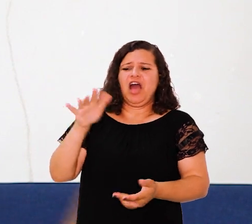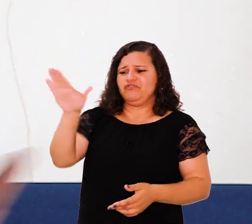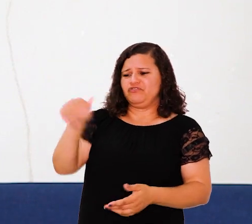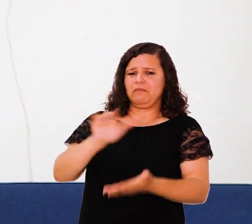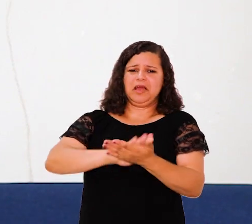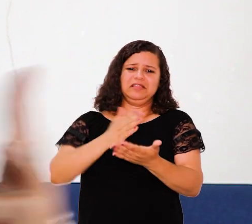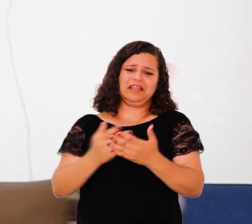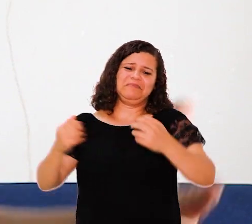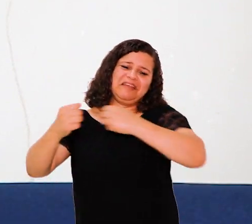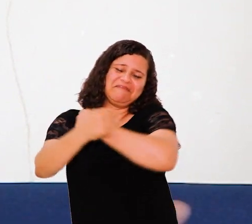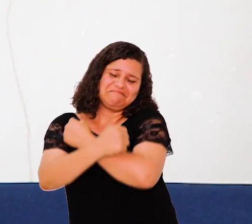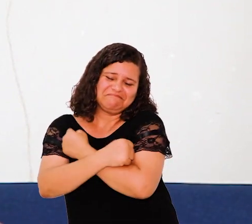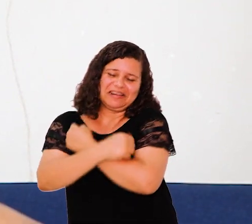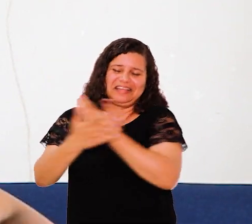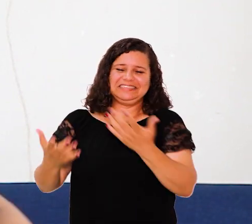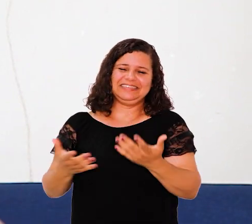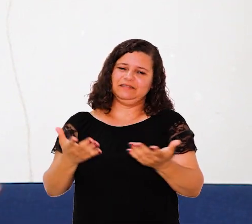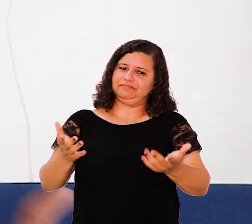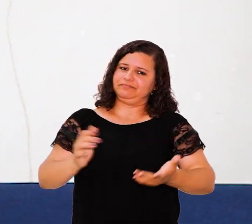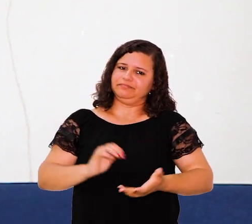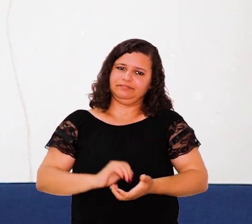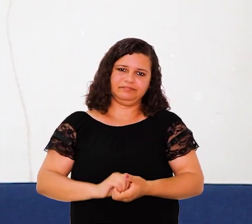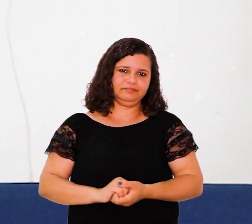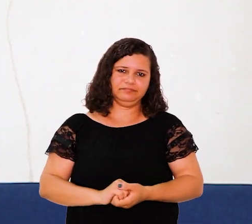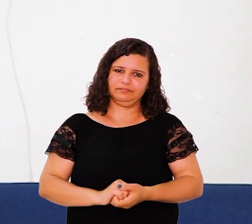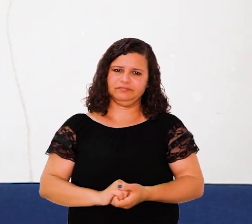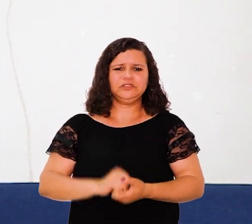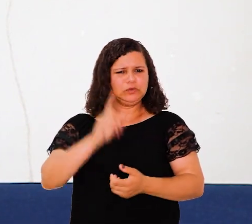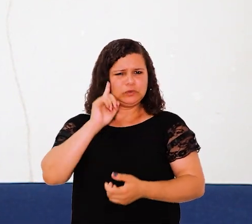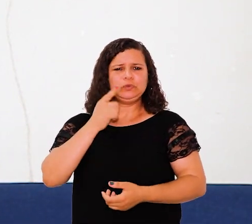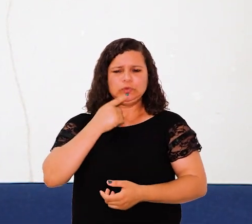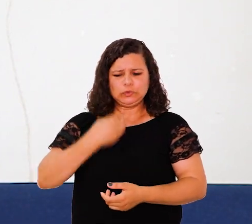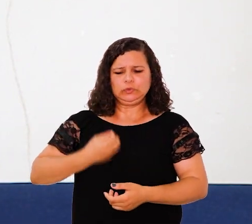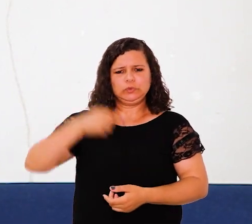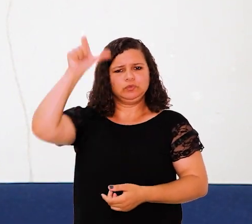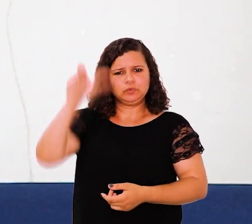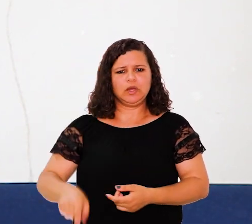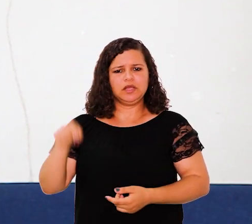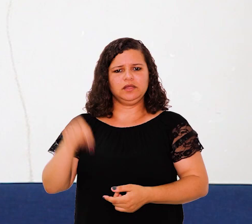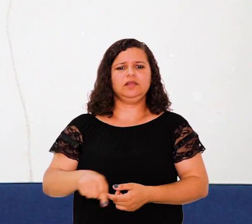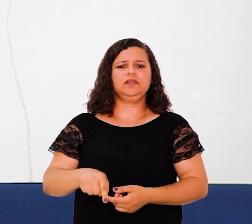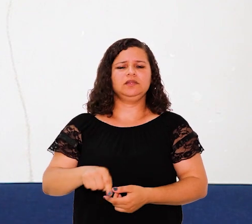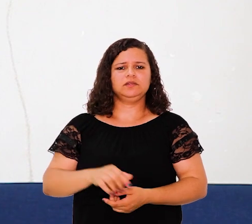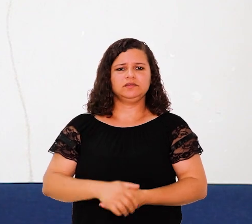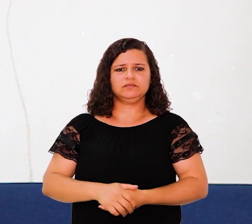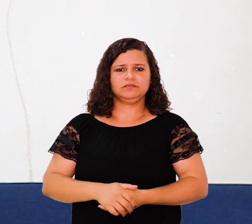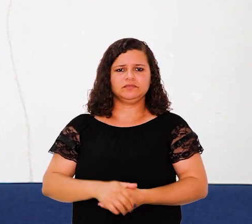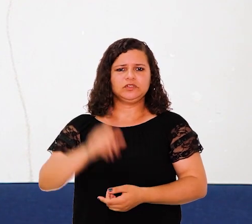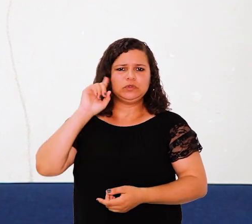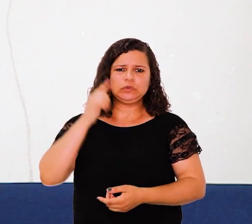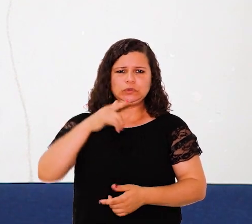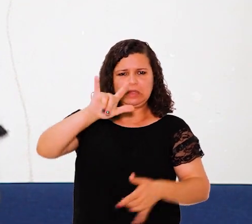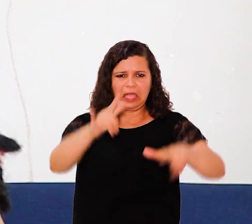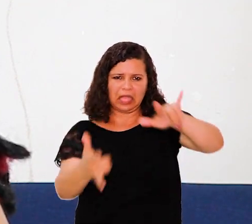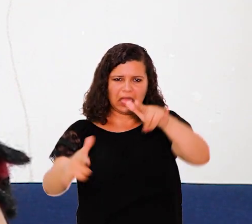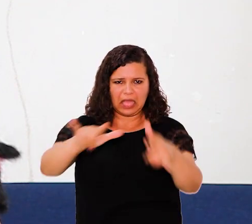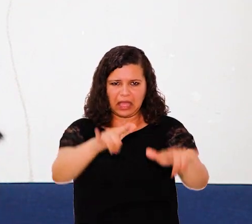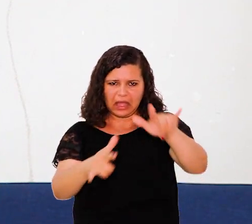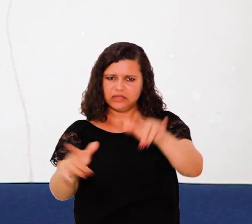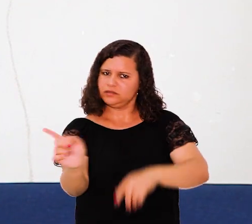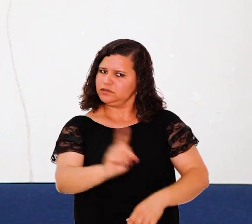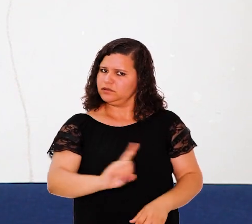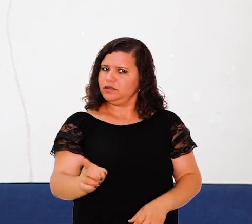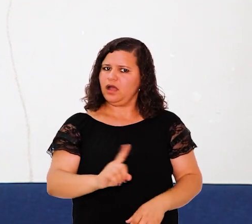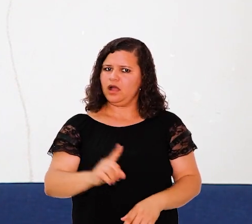fácil chamar um intérprete e abraçar e fazer aquela coisa. Então os surdos estão aqui, gente. Os surdos não são marionetes